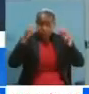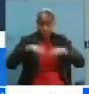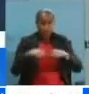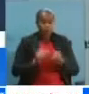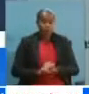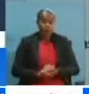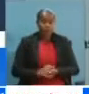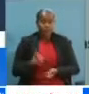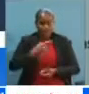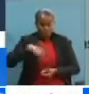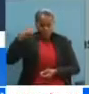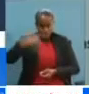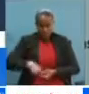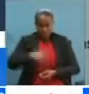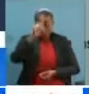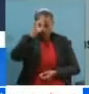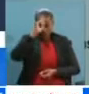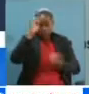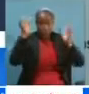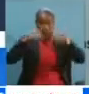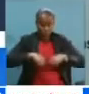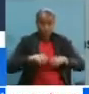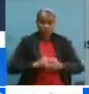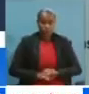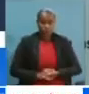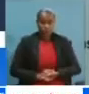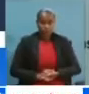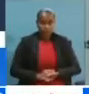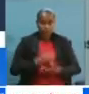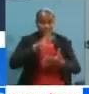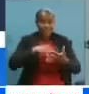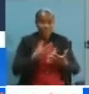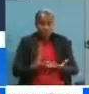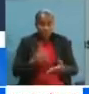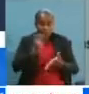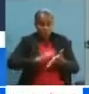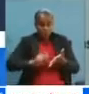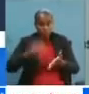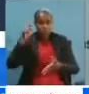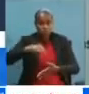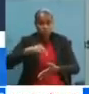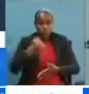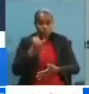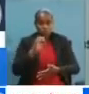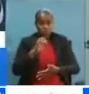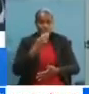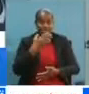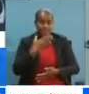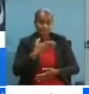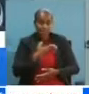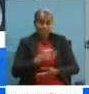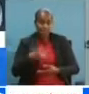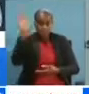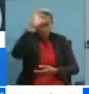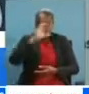exigimos o cumprimento do acordo de concertação estratégico rubricado em junho de 2017 e